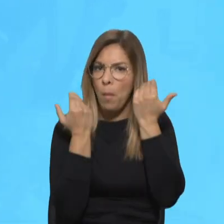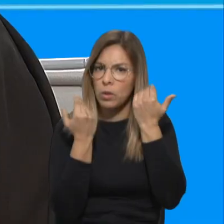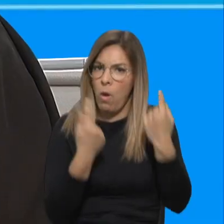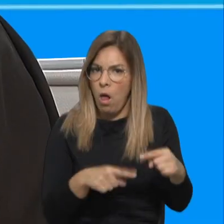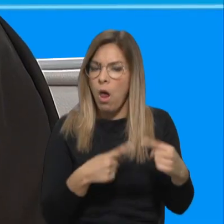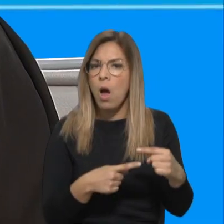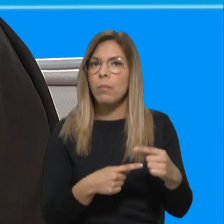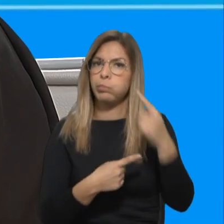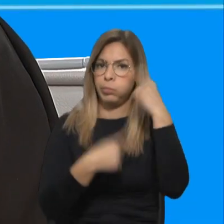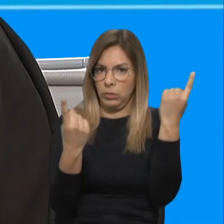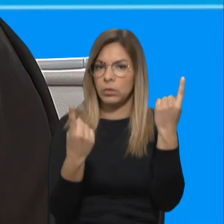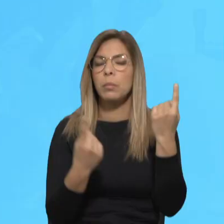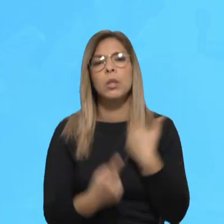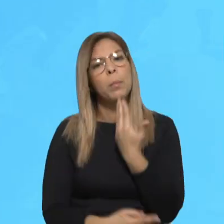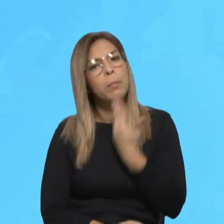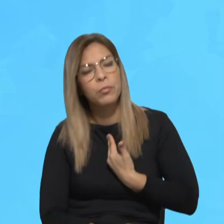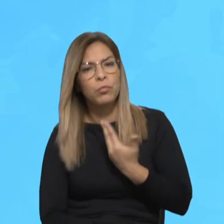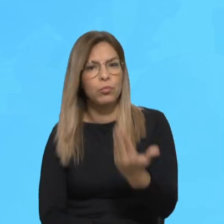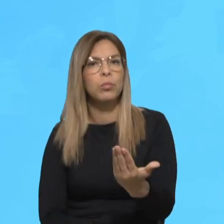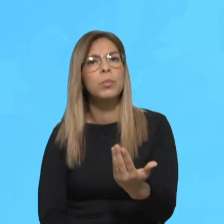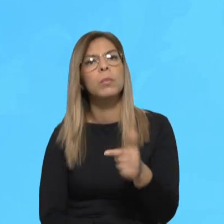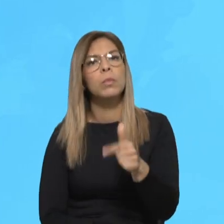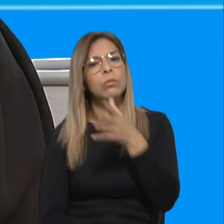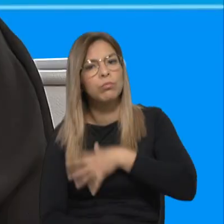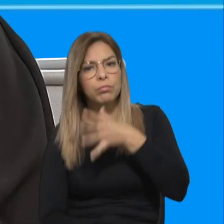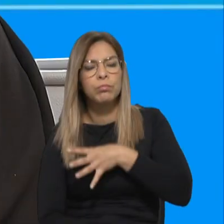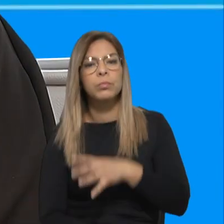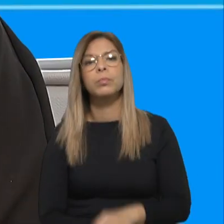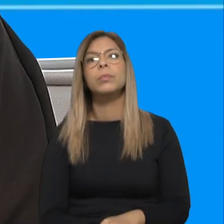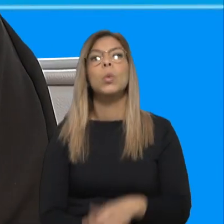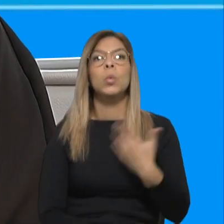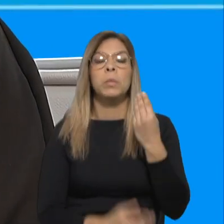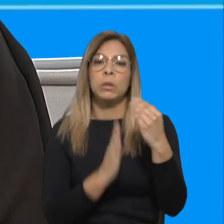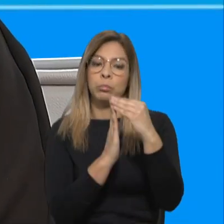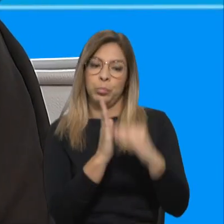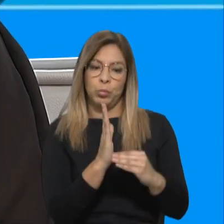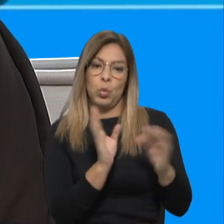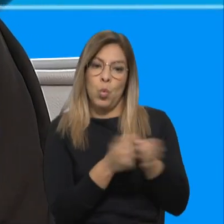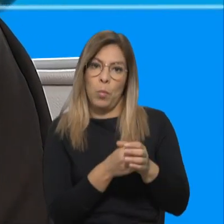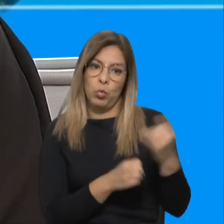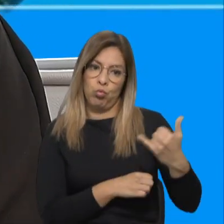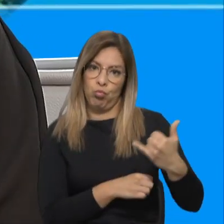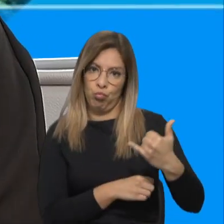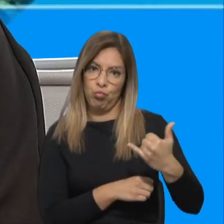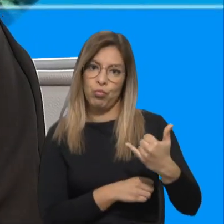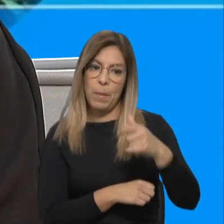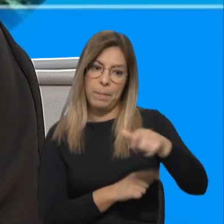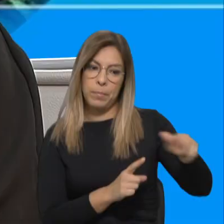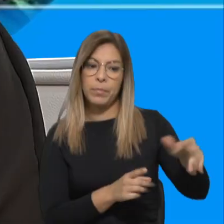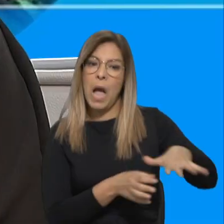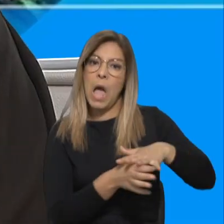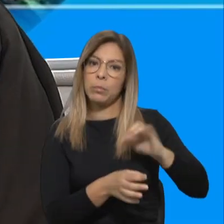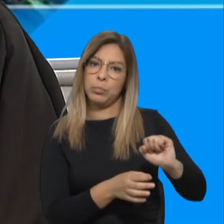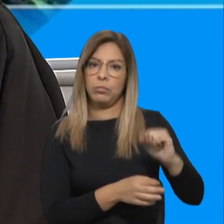já é pública, mas pedia-lhe que passe a esse que depois vai seguir. Vai ser constituído um segundo grupo. Maioritariamente serão pessoas da área do direito,